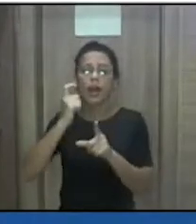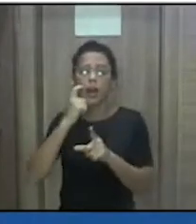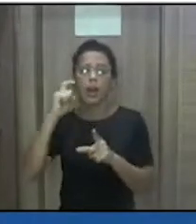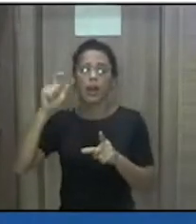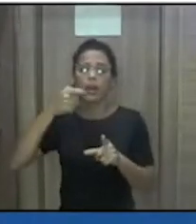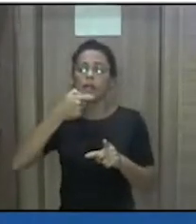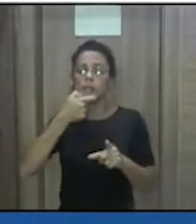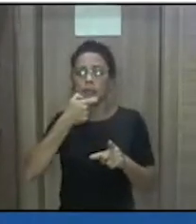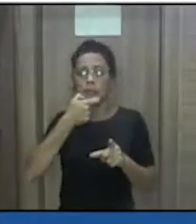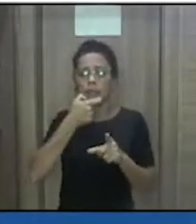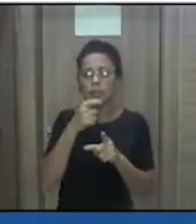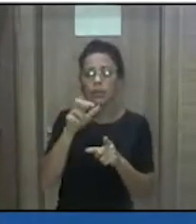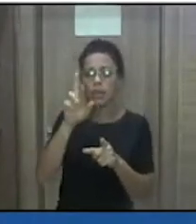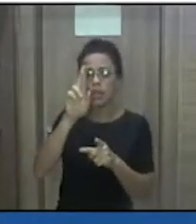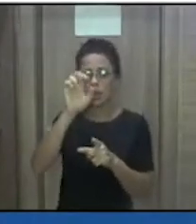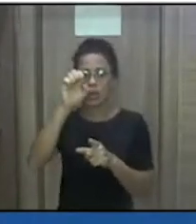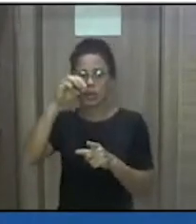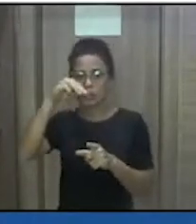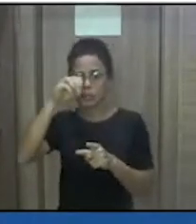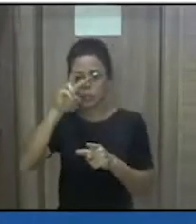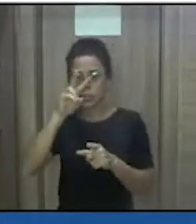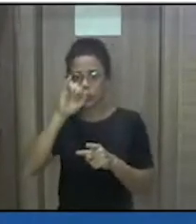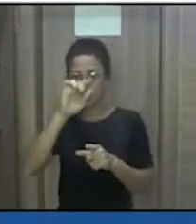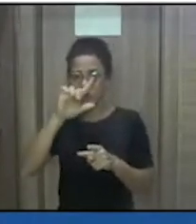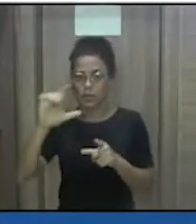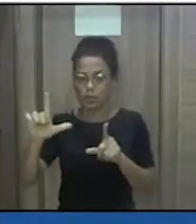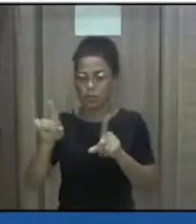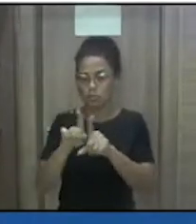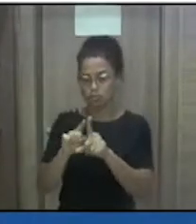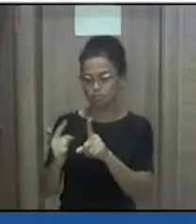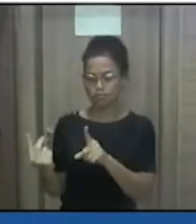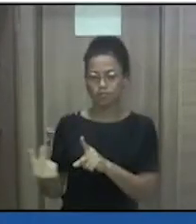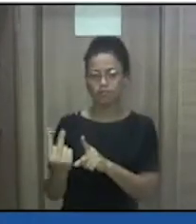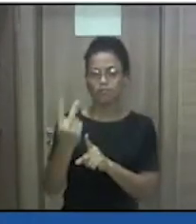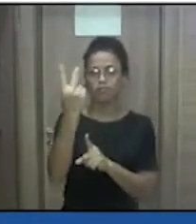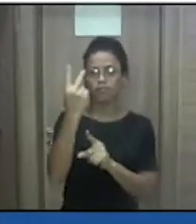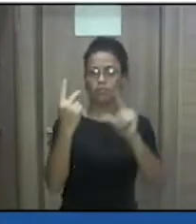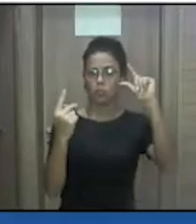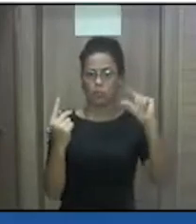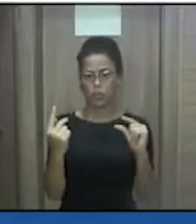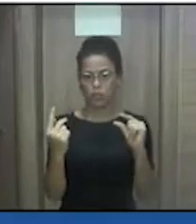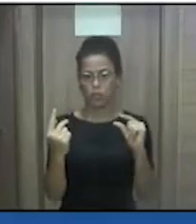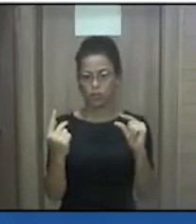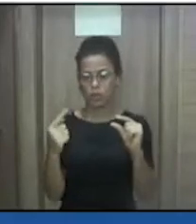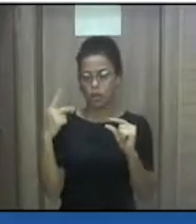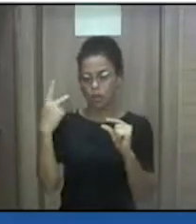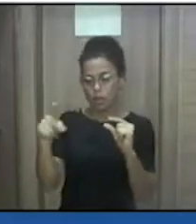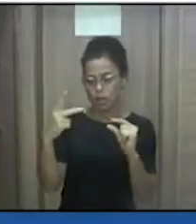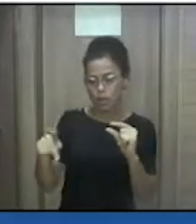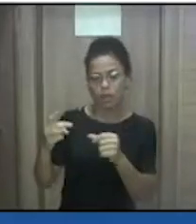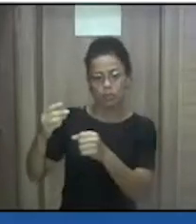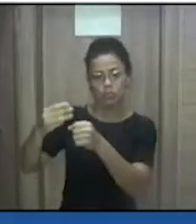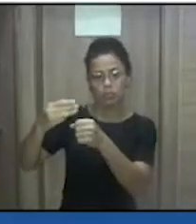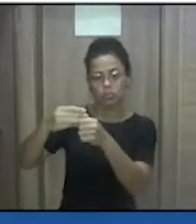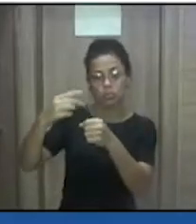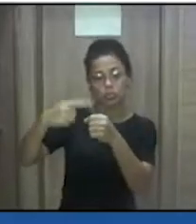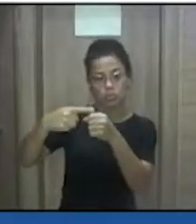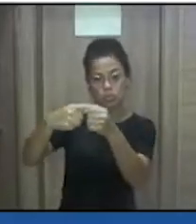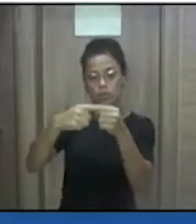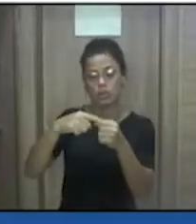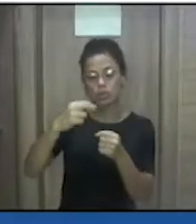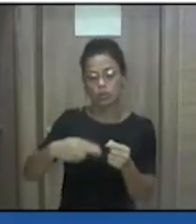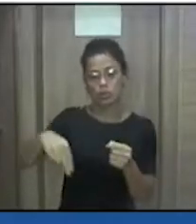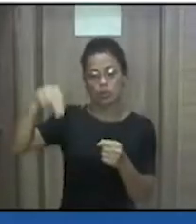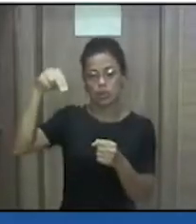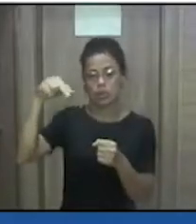diferença ainda é maior, né? Os municípios do Norte têm um valor menor de oferta, os municípios do Nordeste têm um valor